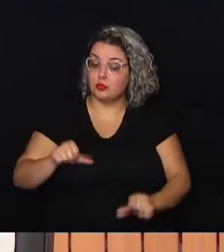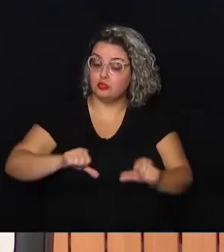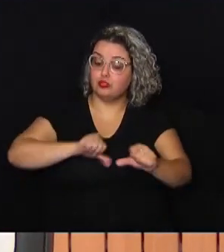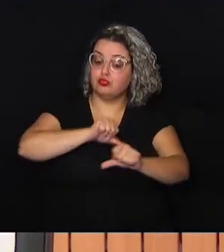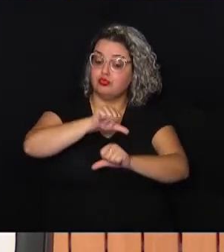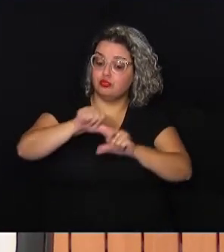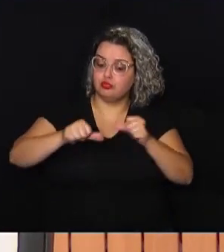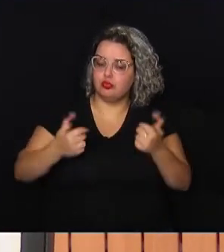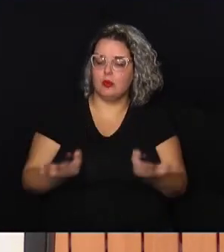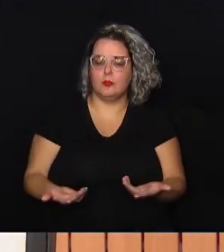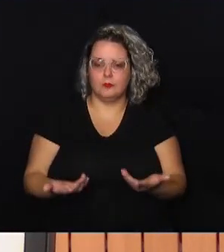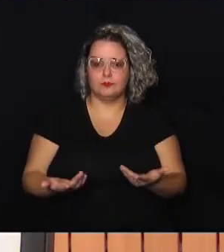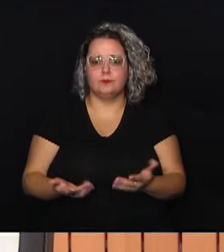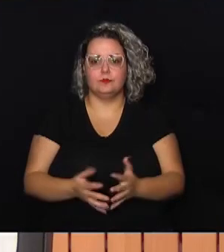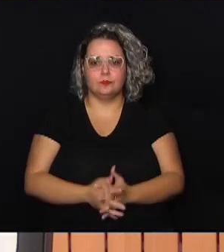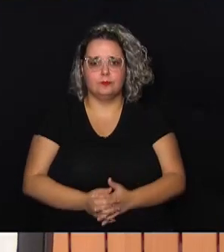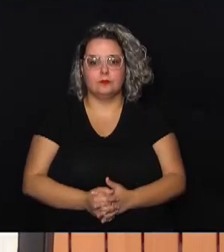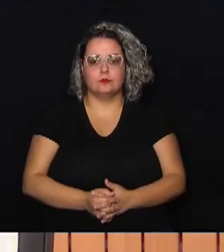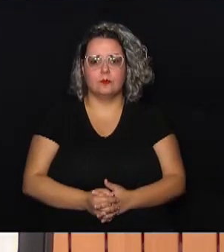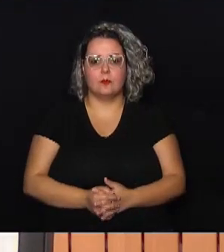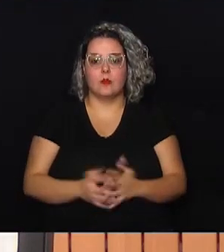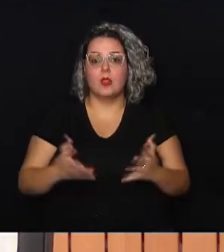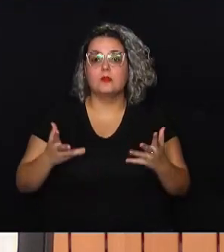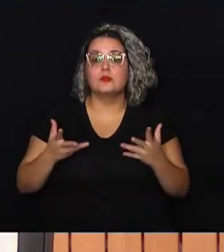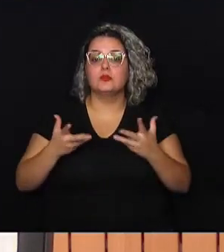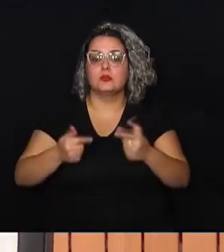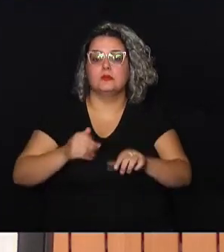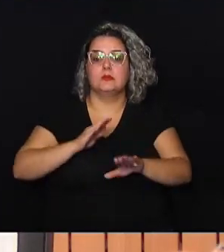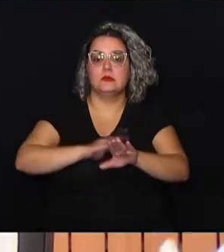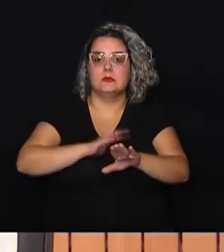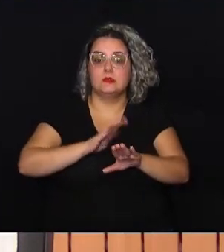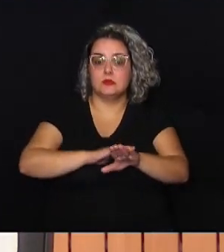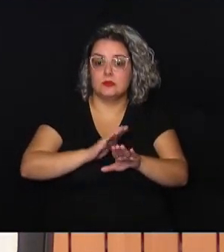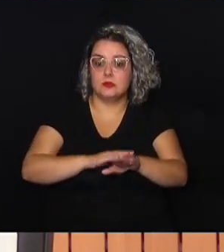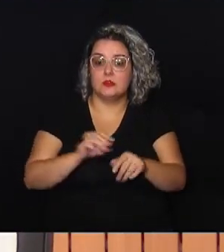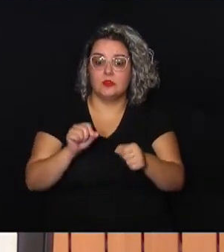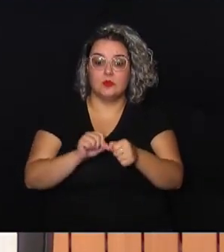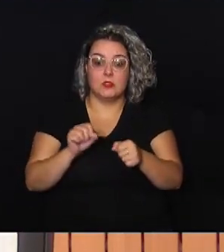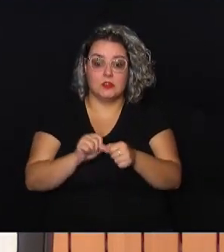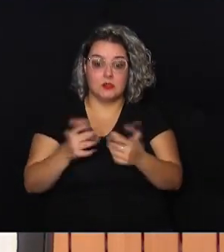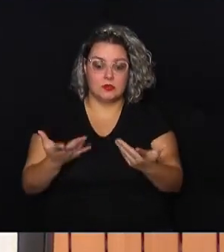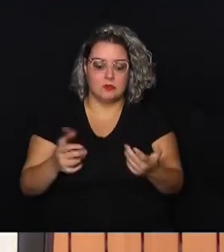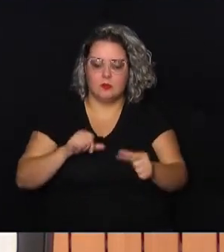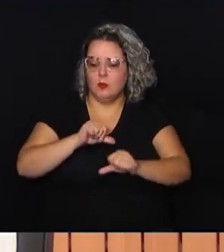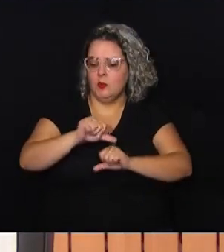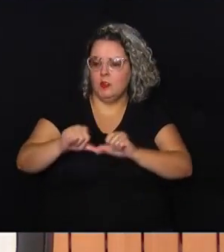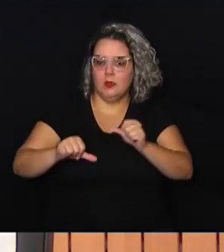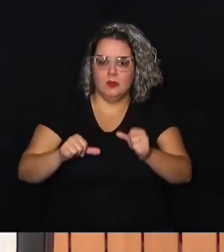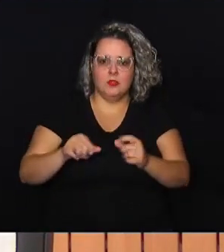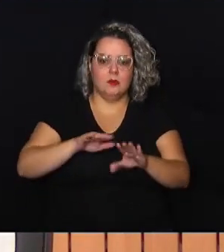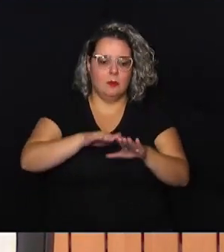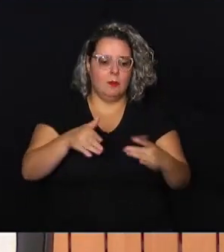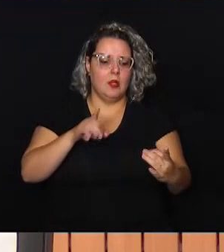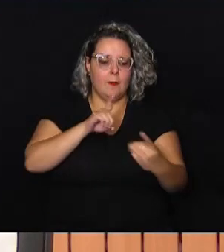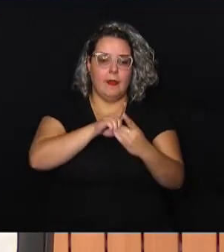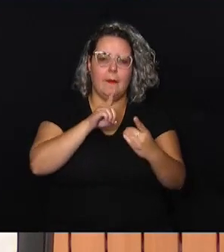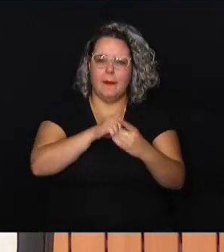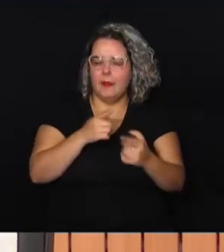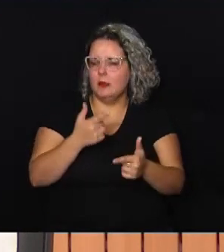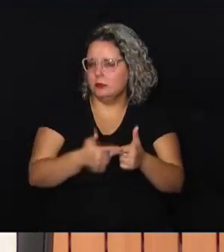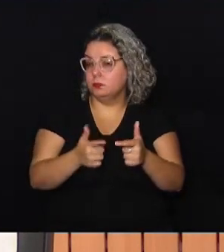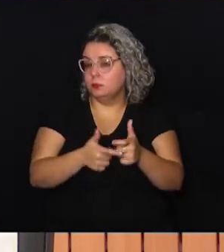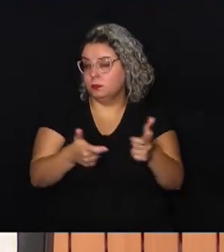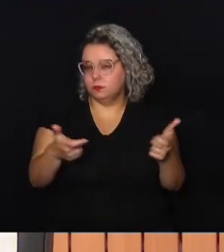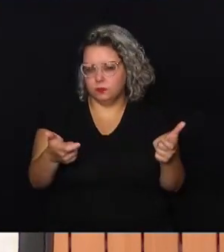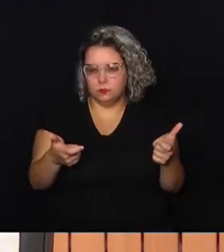e todas essas ações que nós estamos fazendo, mudança da recepção, que era um grande problema, isso